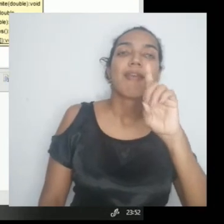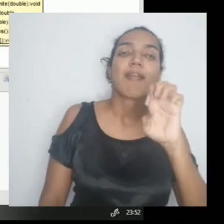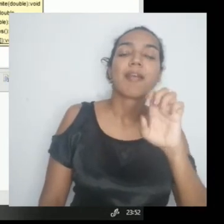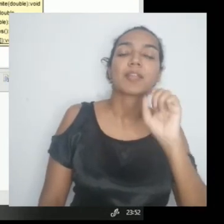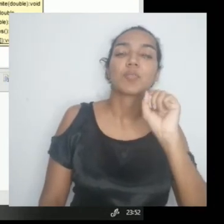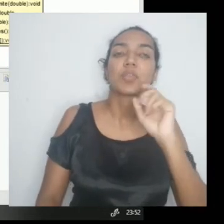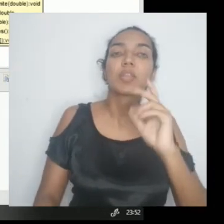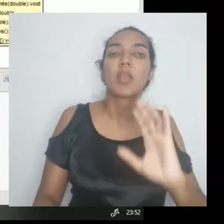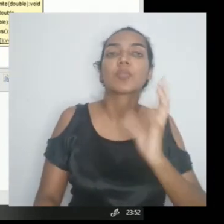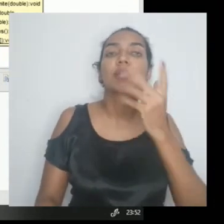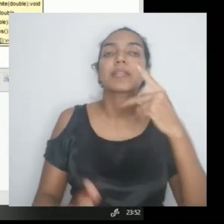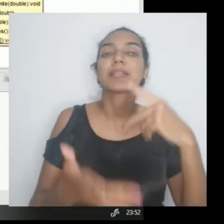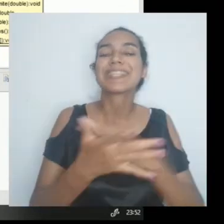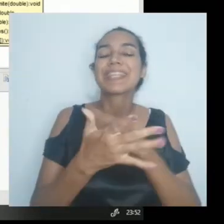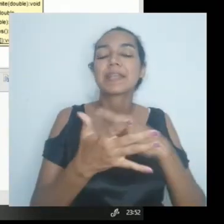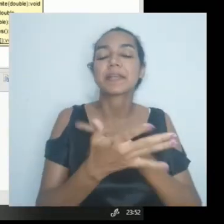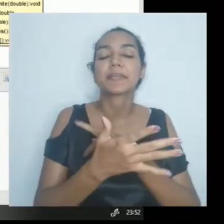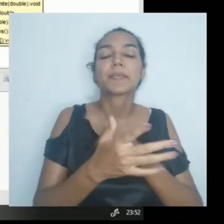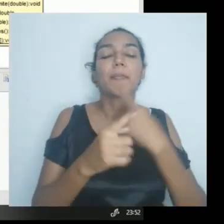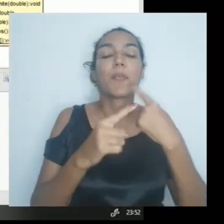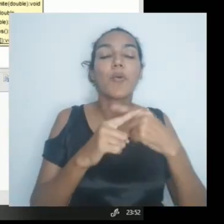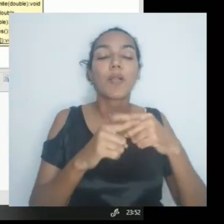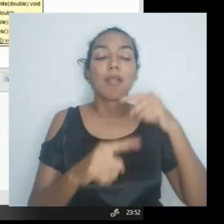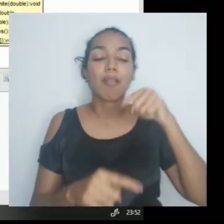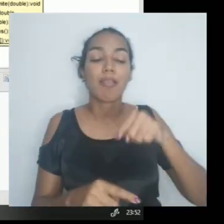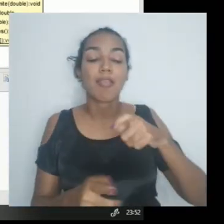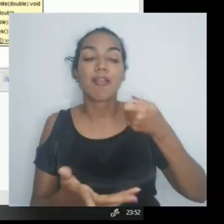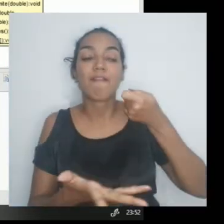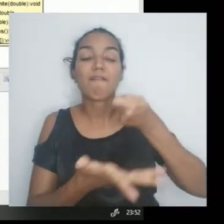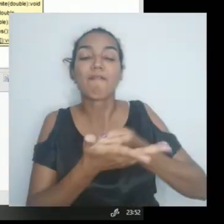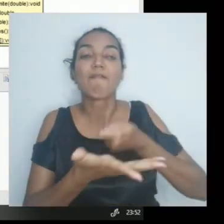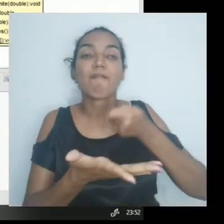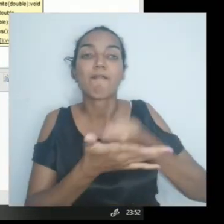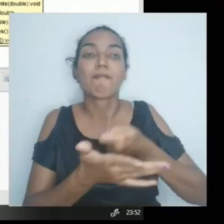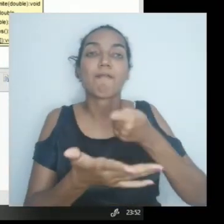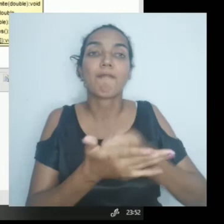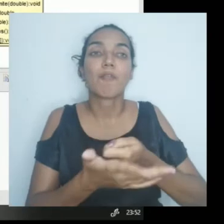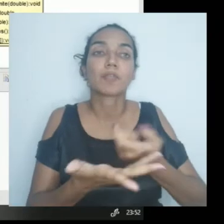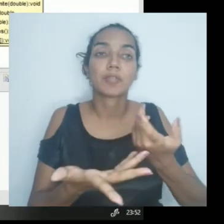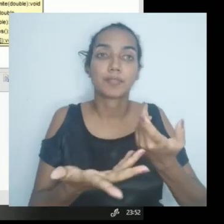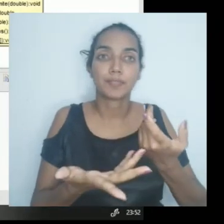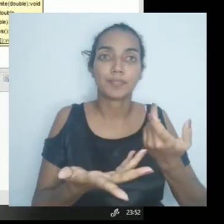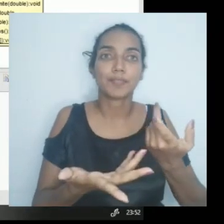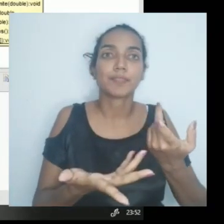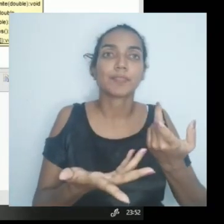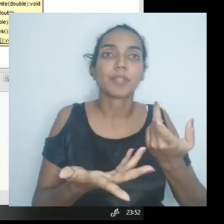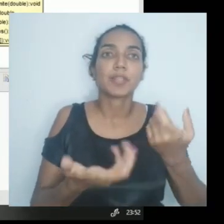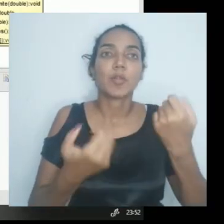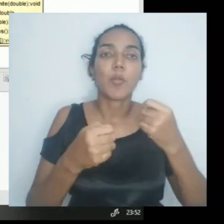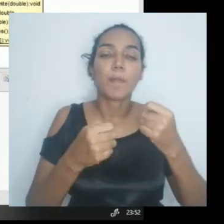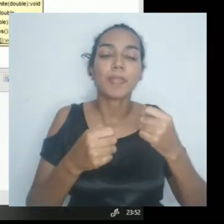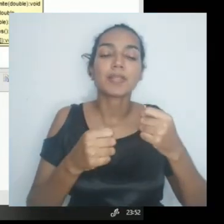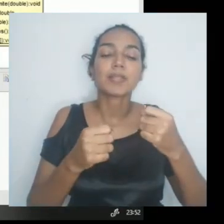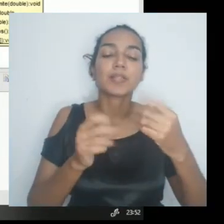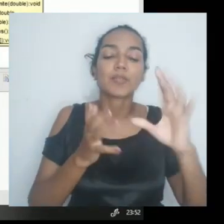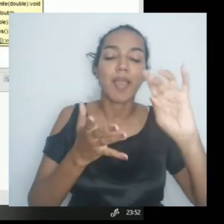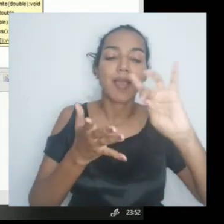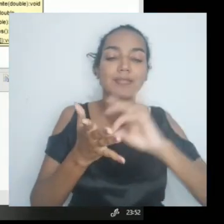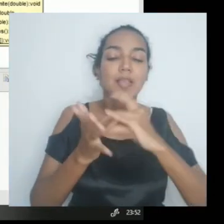que exatamente copiar a mesma assinatura. Vamos ver o errinho aqui que ele aparece para mim. O método deve